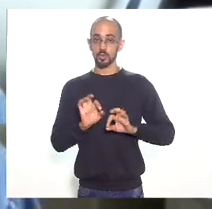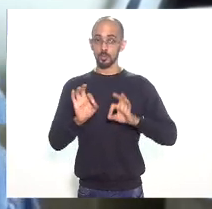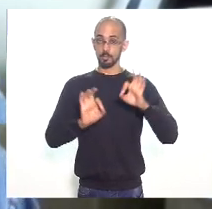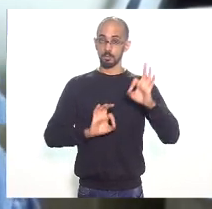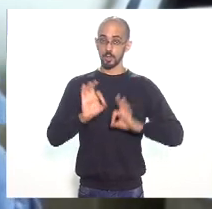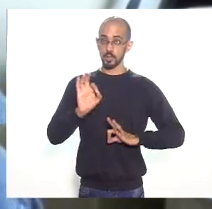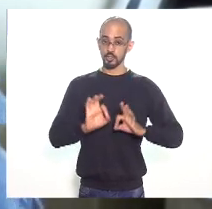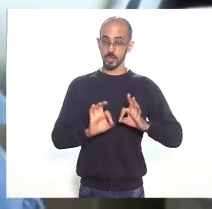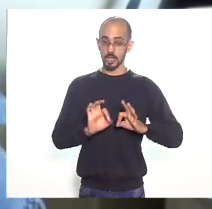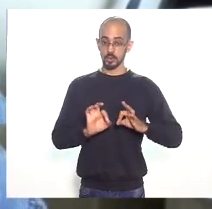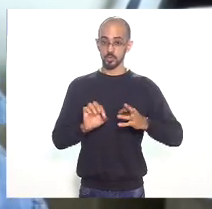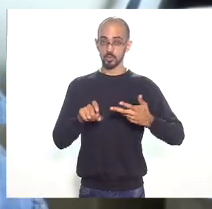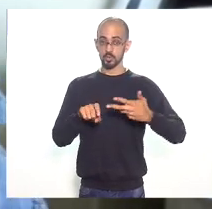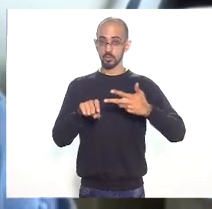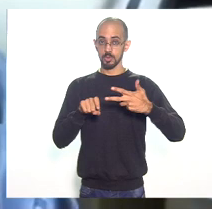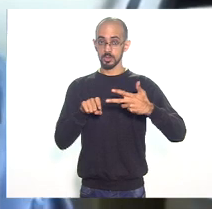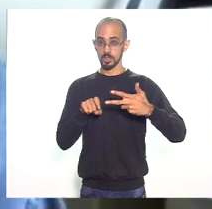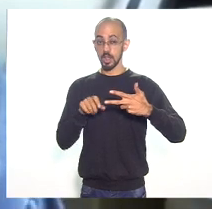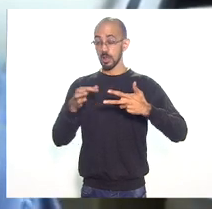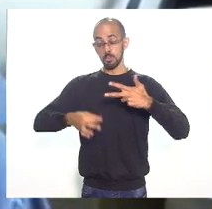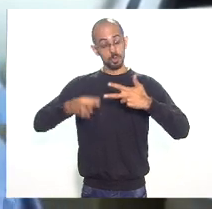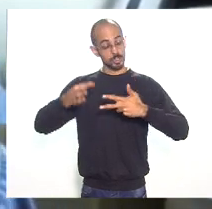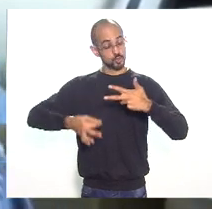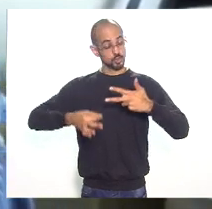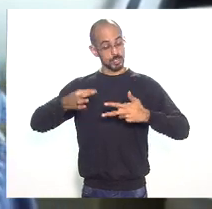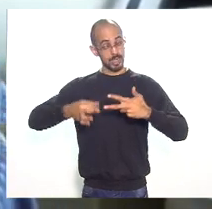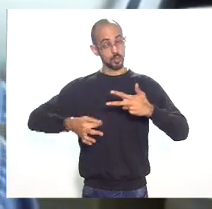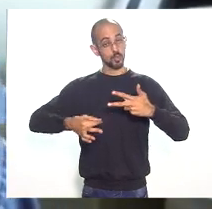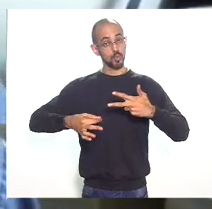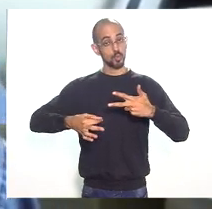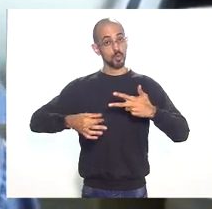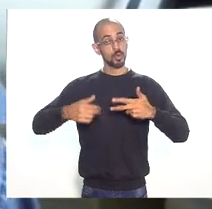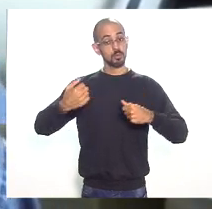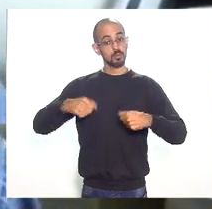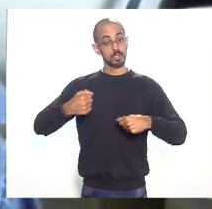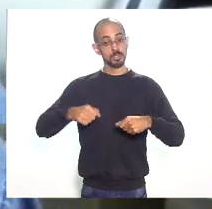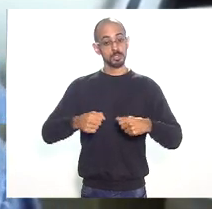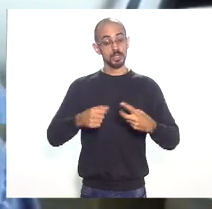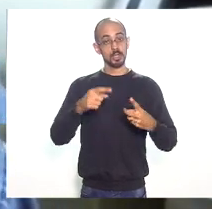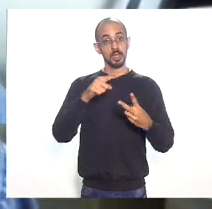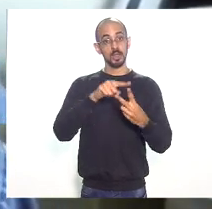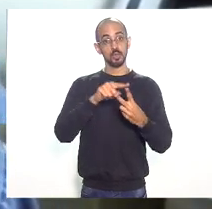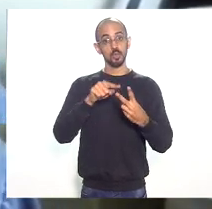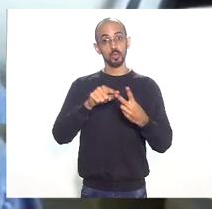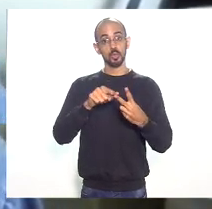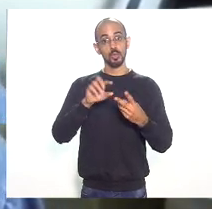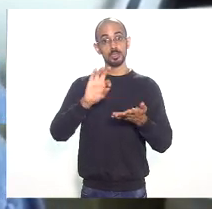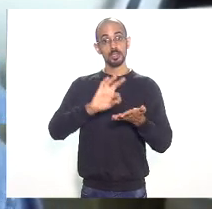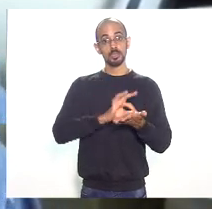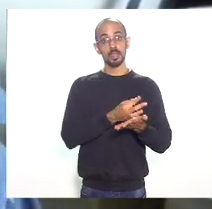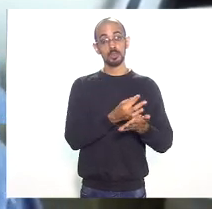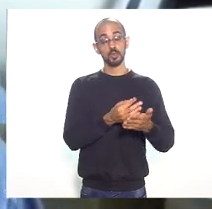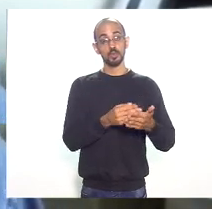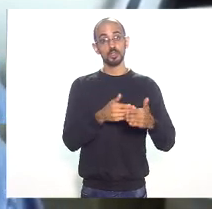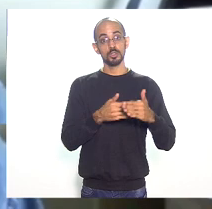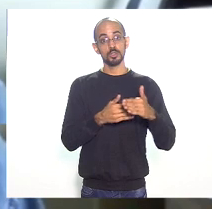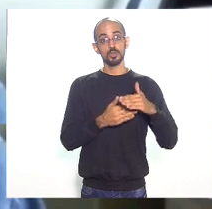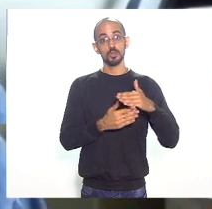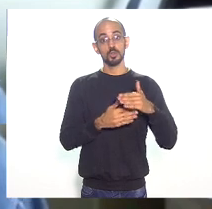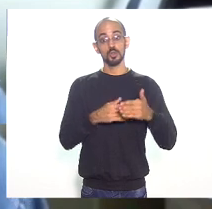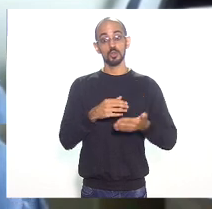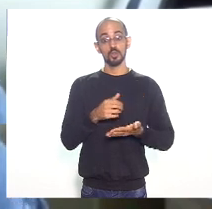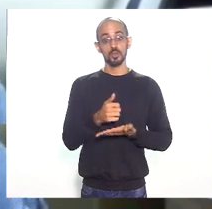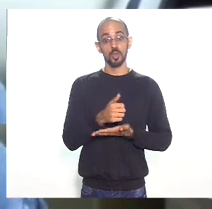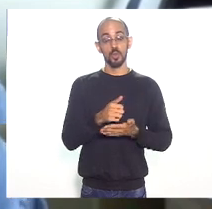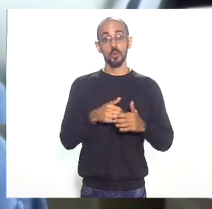judiciário, sob taxas, tem que ter duas assinaturas, no mínimo, de dois chefes de